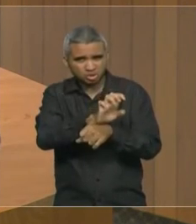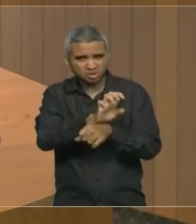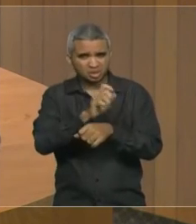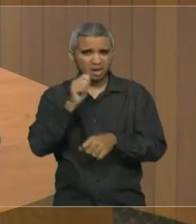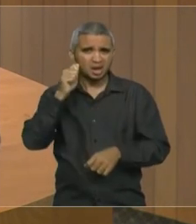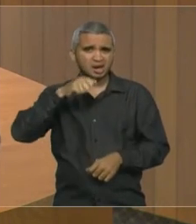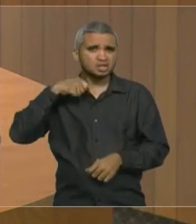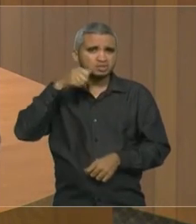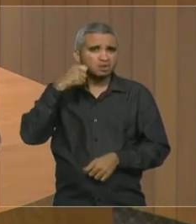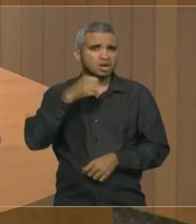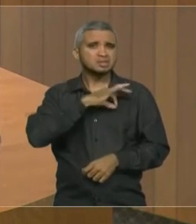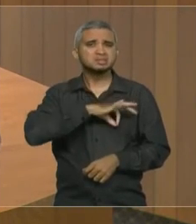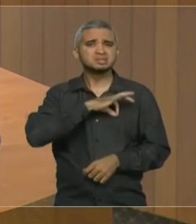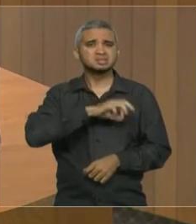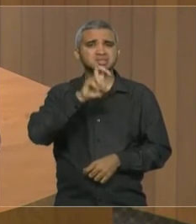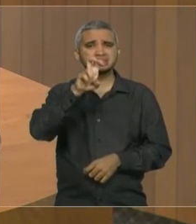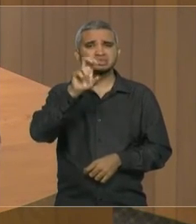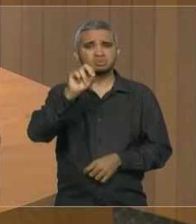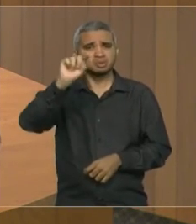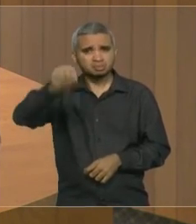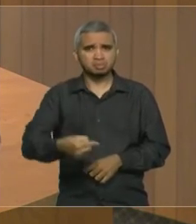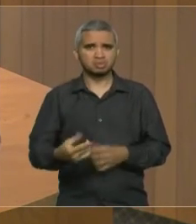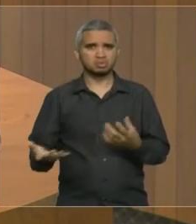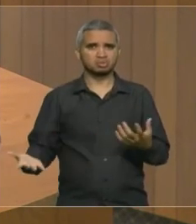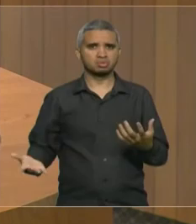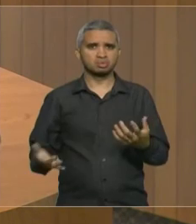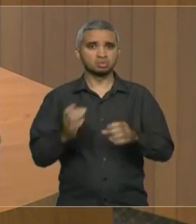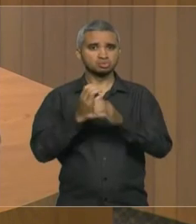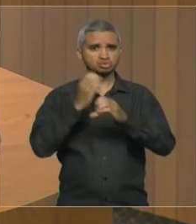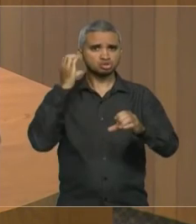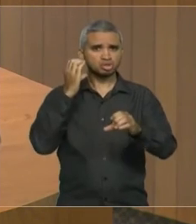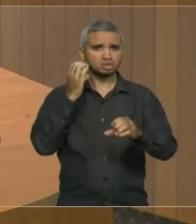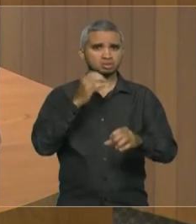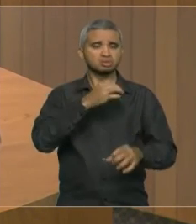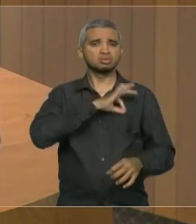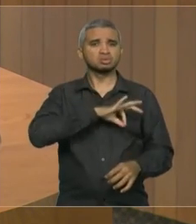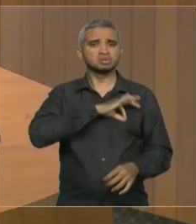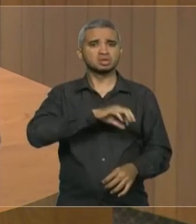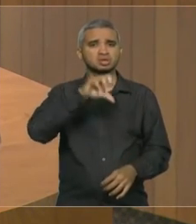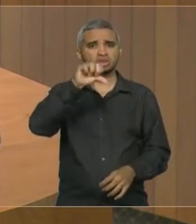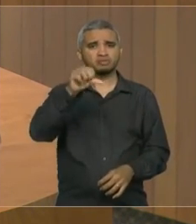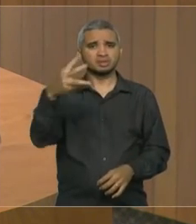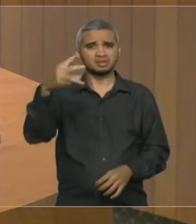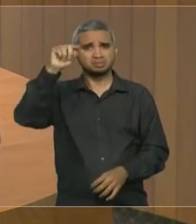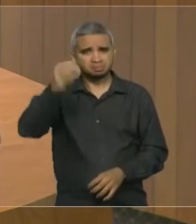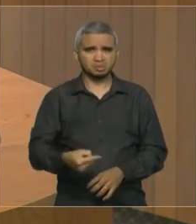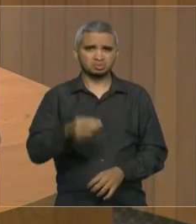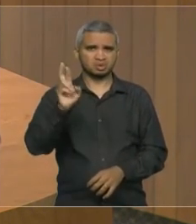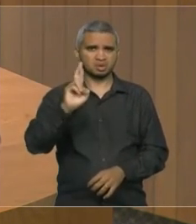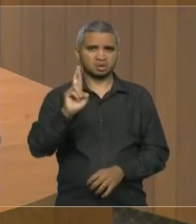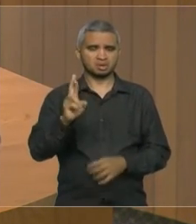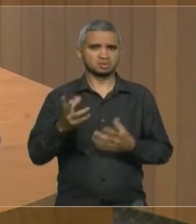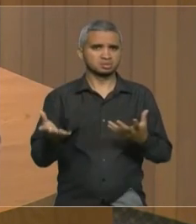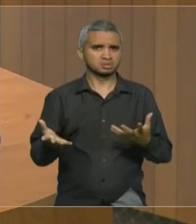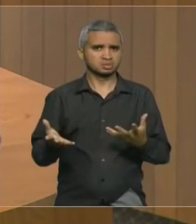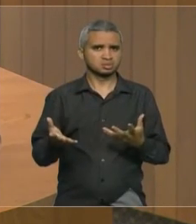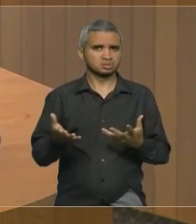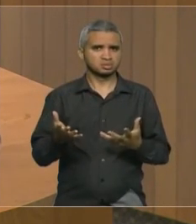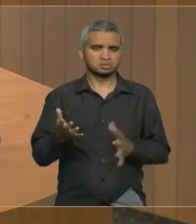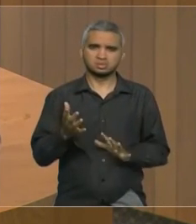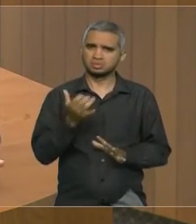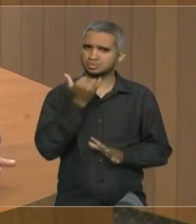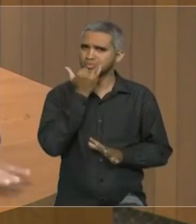ganhando 51 mil reais, e um outro engenheiro civil ganhando 93 mil reais. Eu não quero crer que isso é verdade. E as denúncias que nós temos